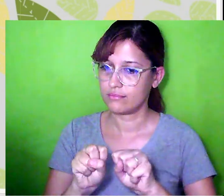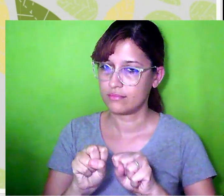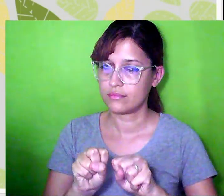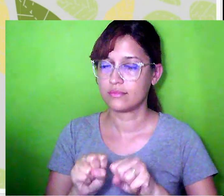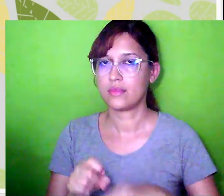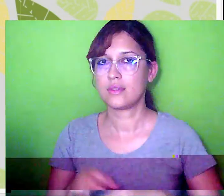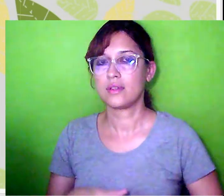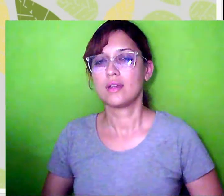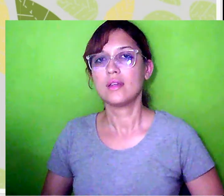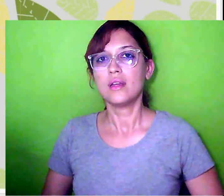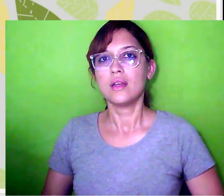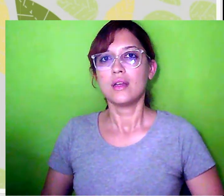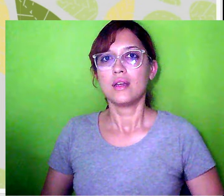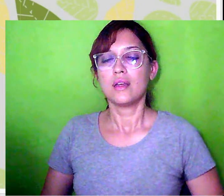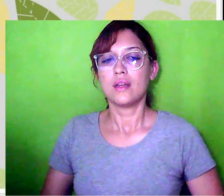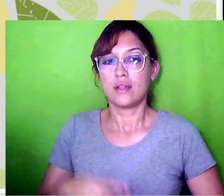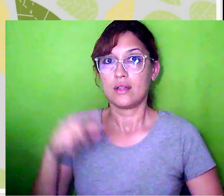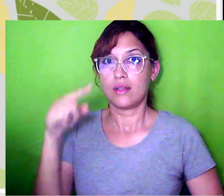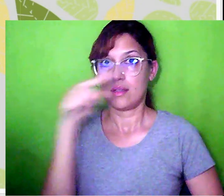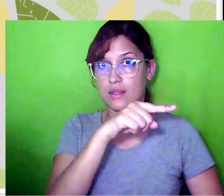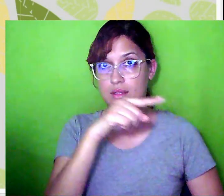Aqui o Brasil era uma colônia